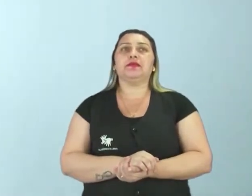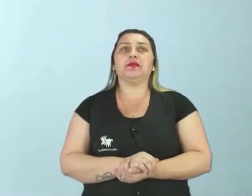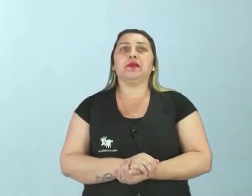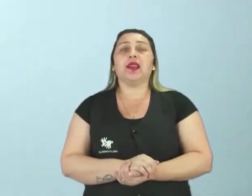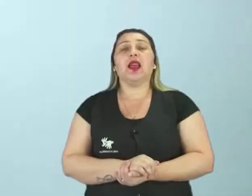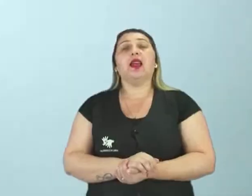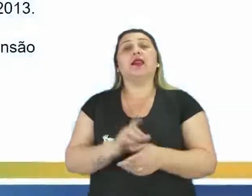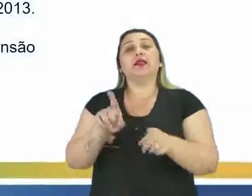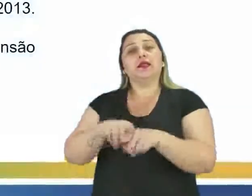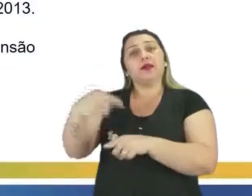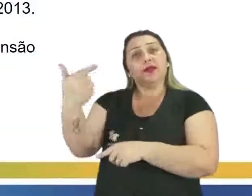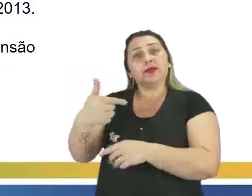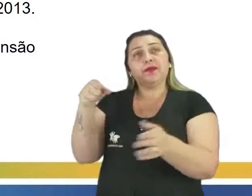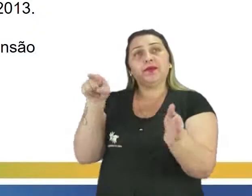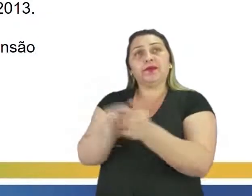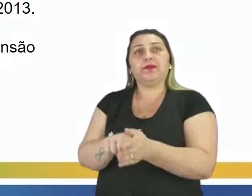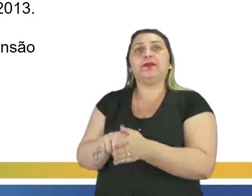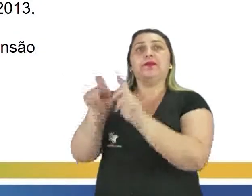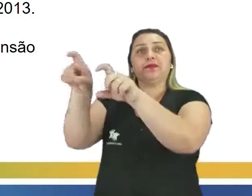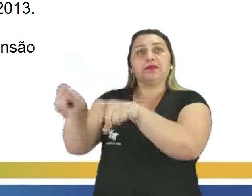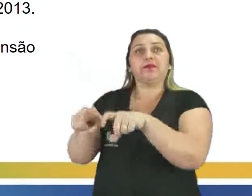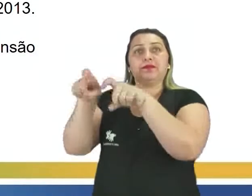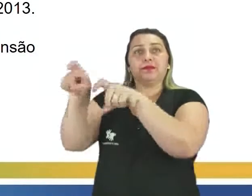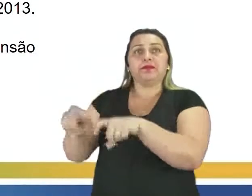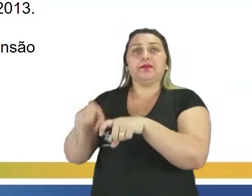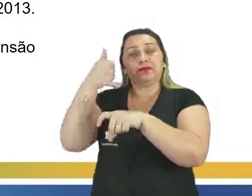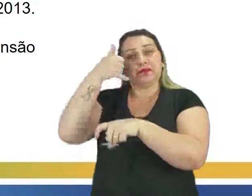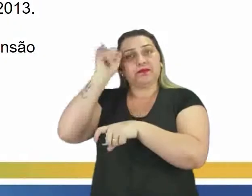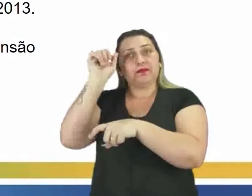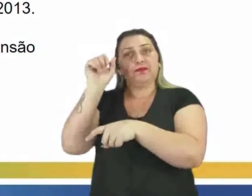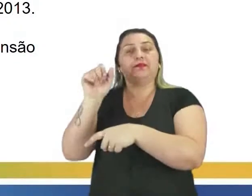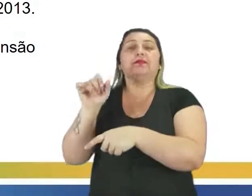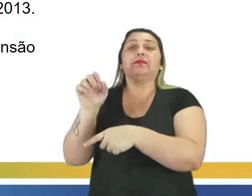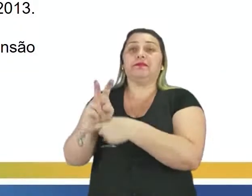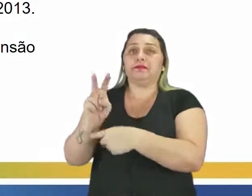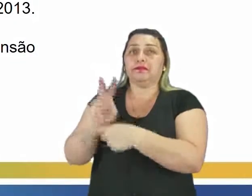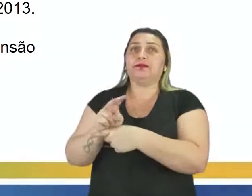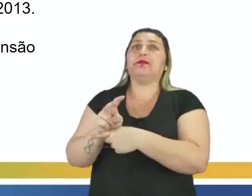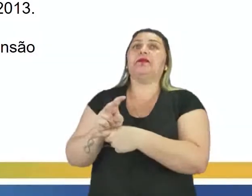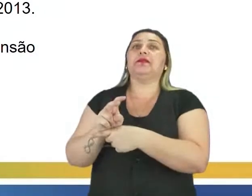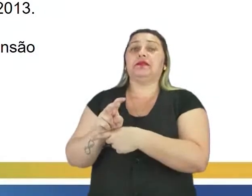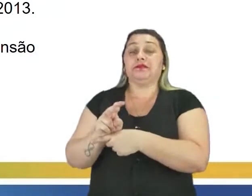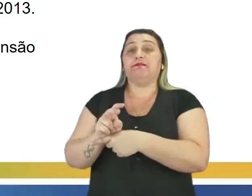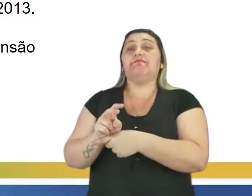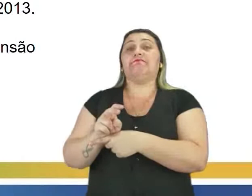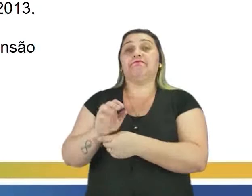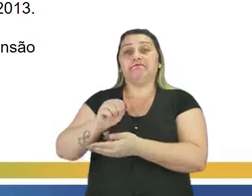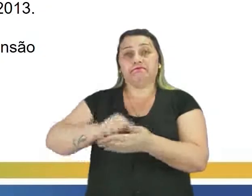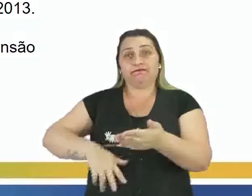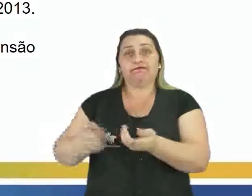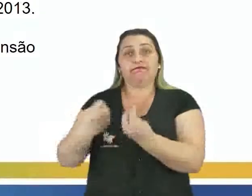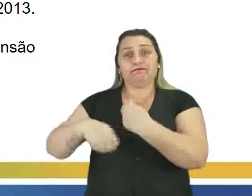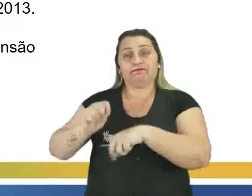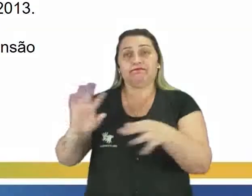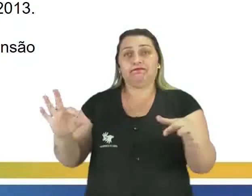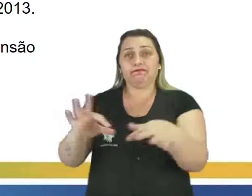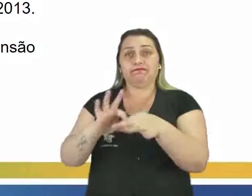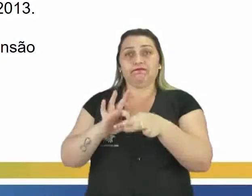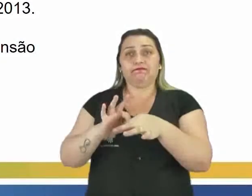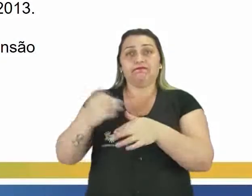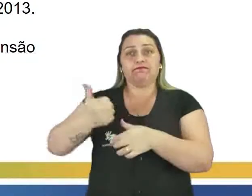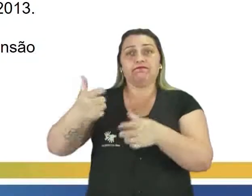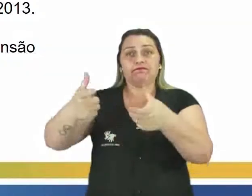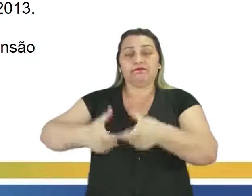E aí a nossa segunda questão. Embora a agropecuária seja o princípio uma atividade econômica ligada ao setor